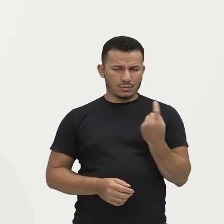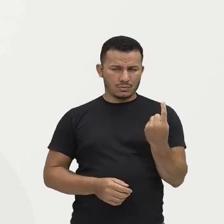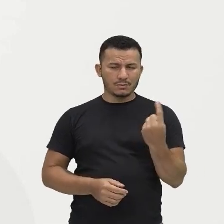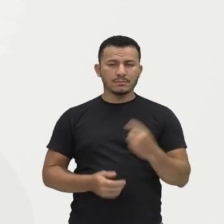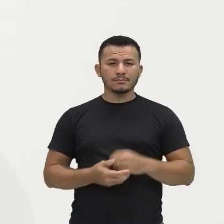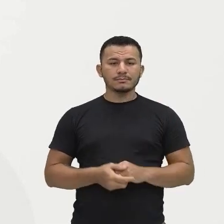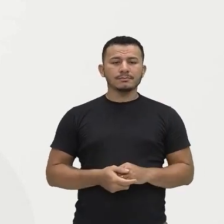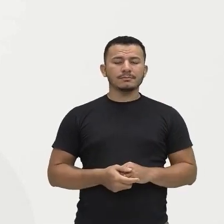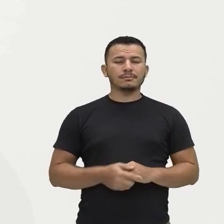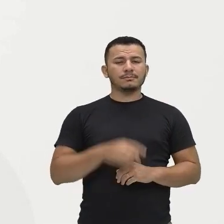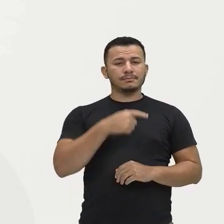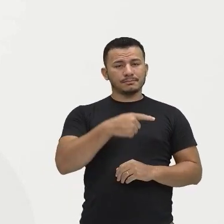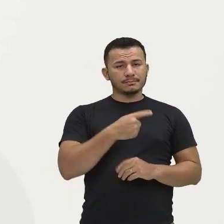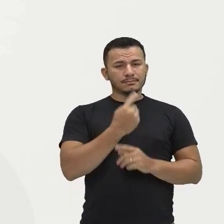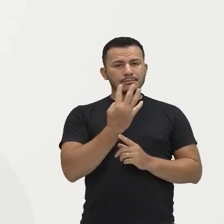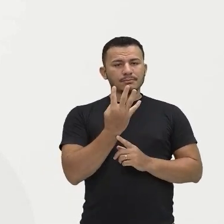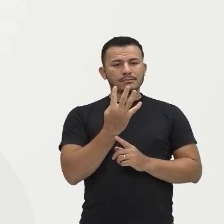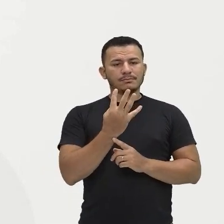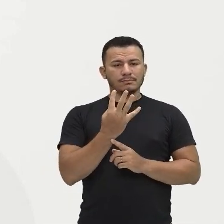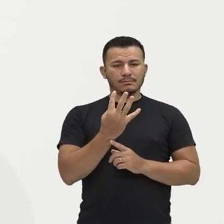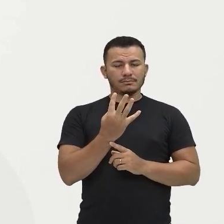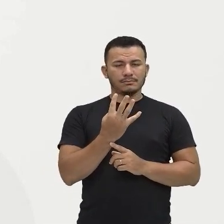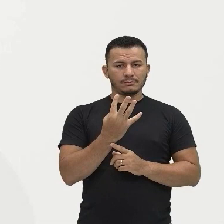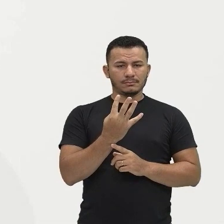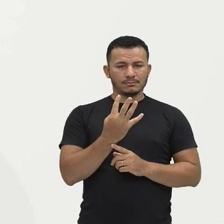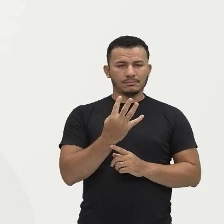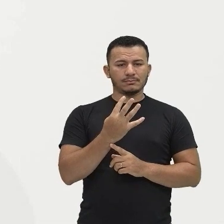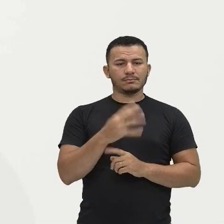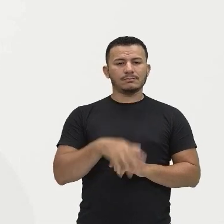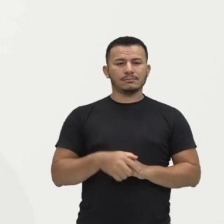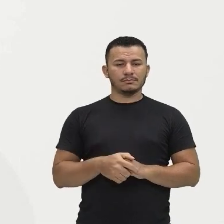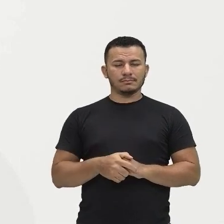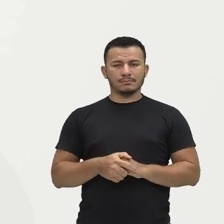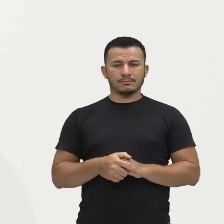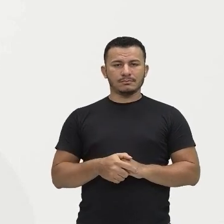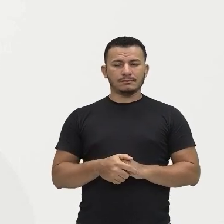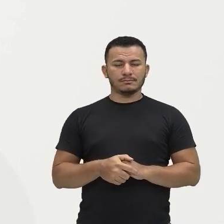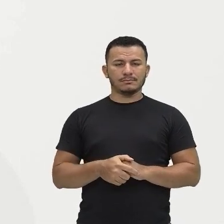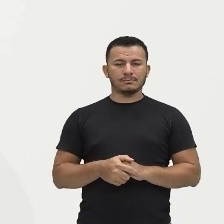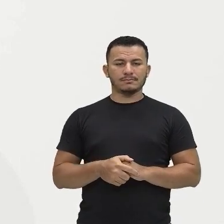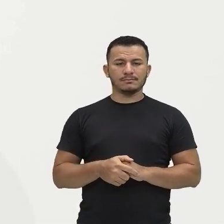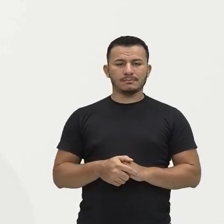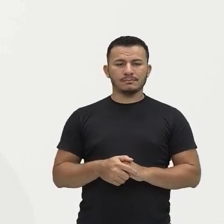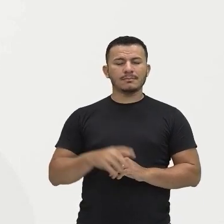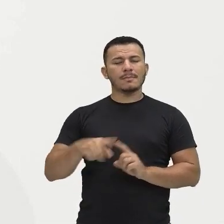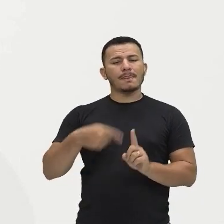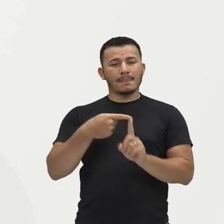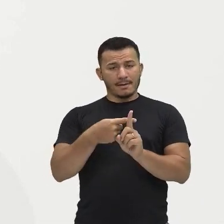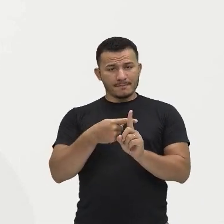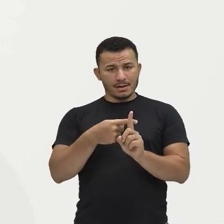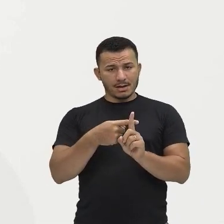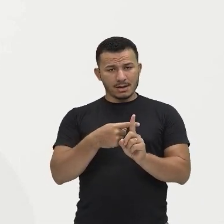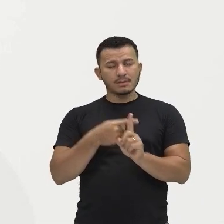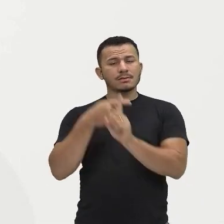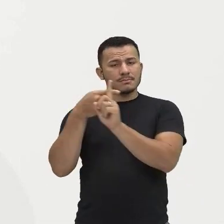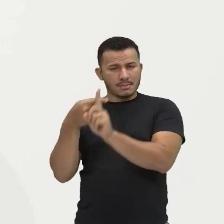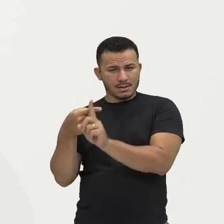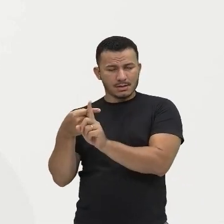eu tenho, ó, menos 4, está aqui, ó, menos 4. Agora, olha, mais com mais, vai